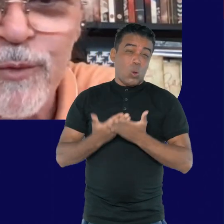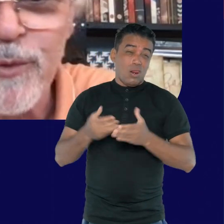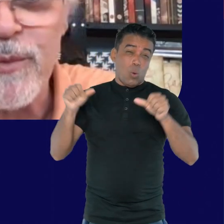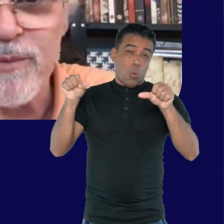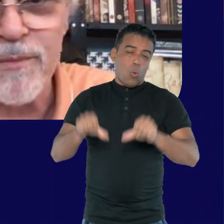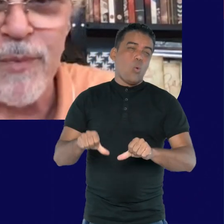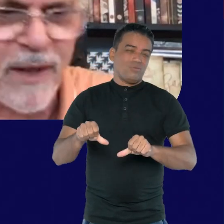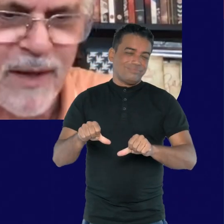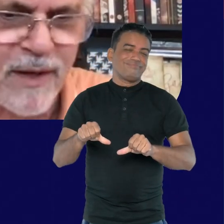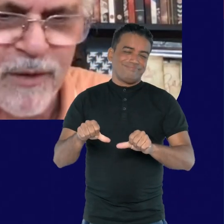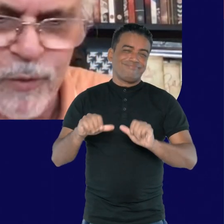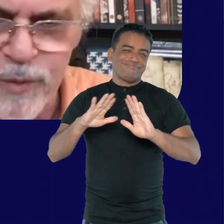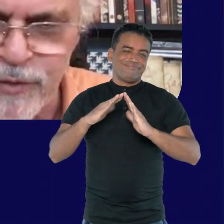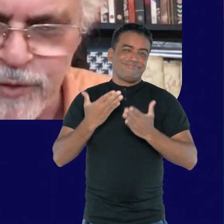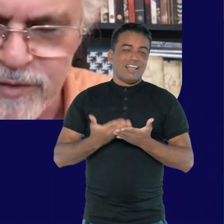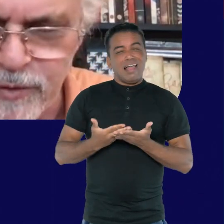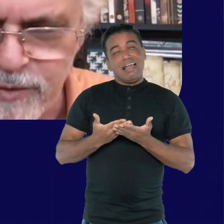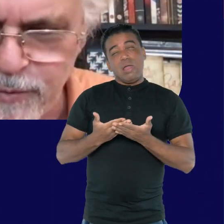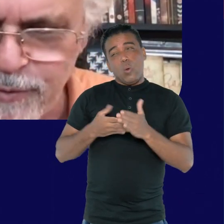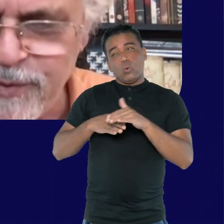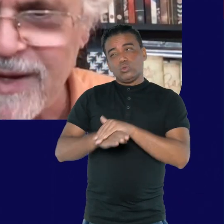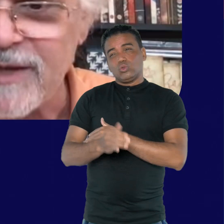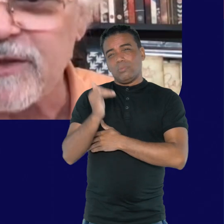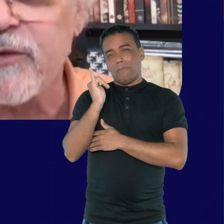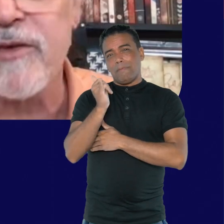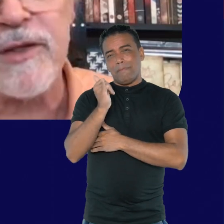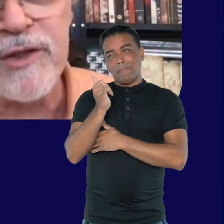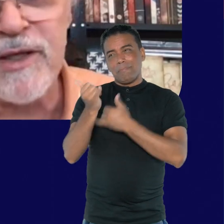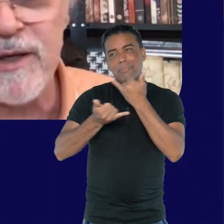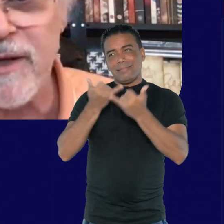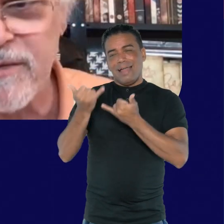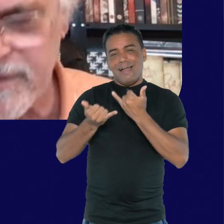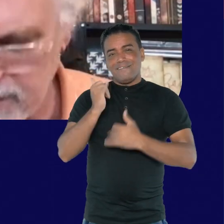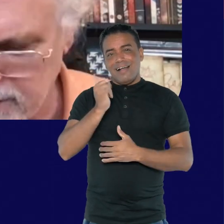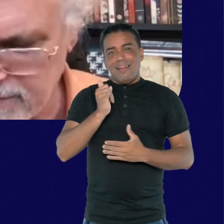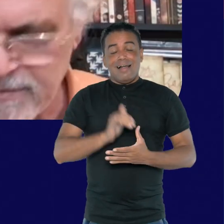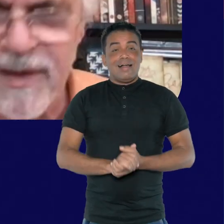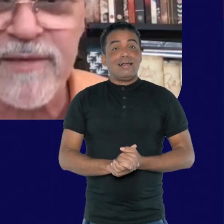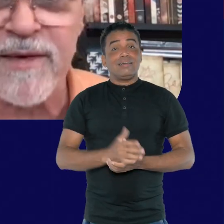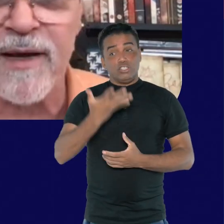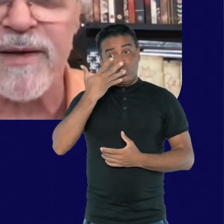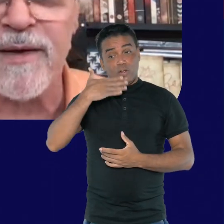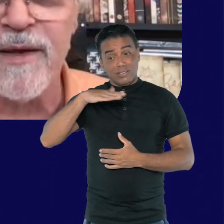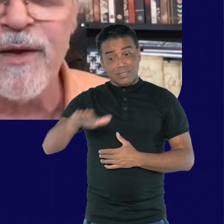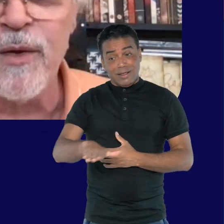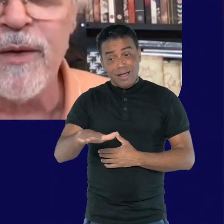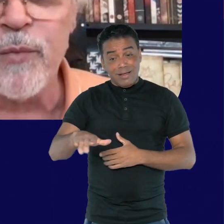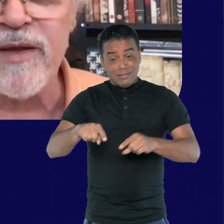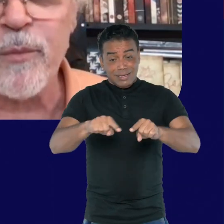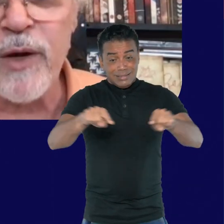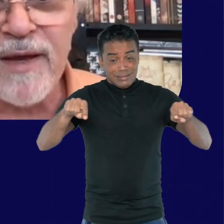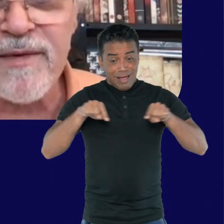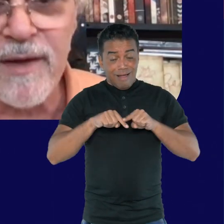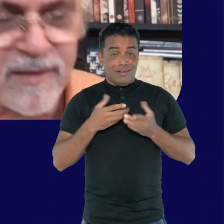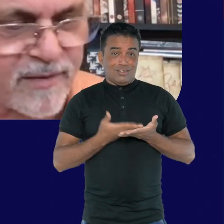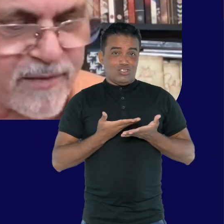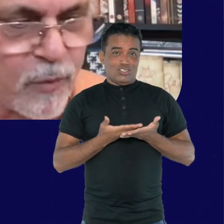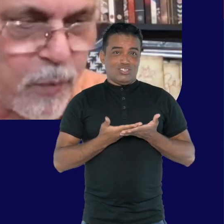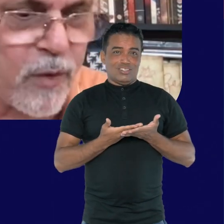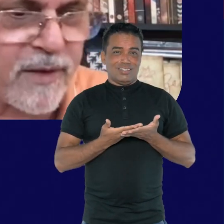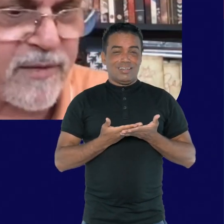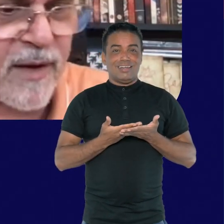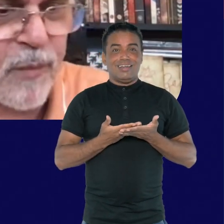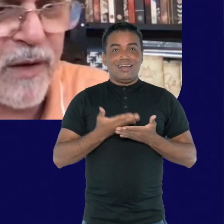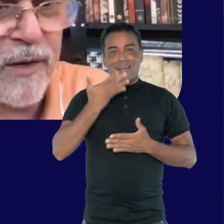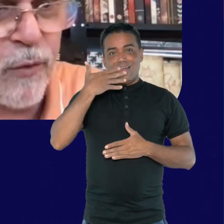até costumo brincar em algumas ocasiões que eu vou falar disso, assim, tirem as crianças da sala. Porque as crianças